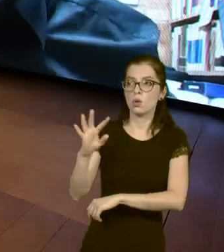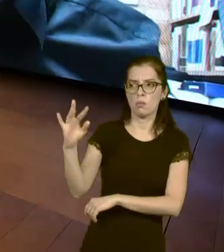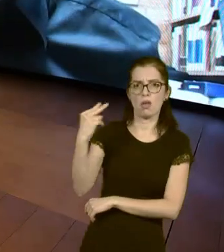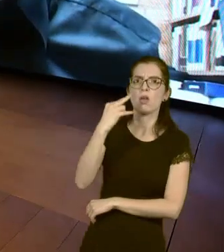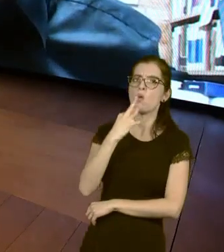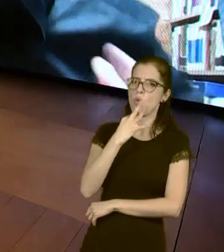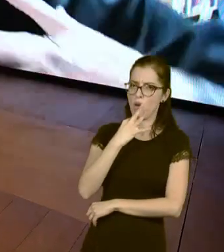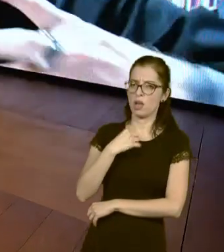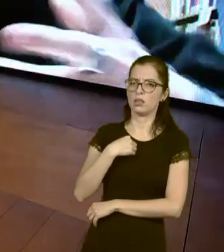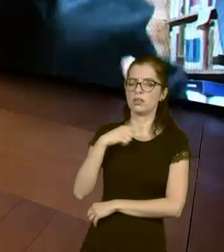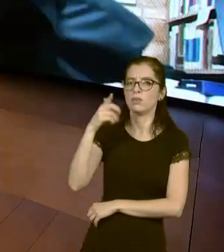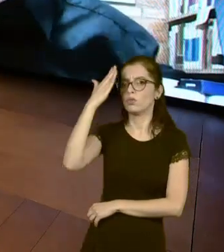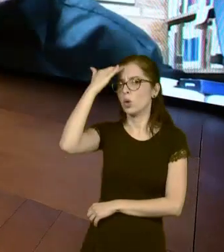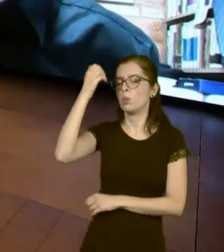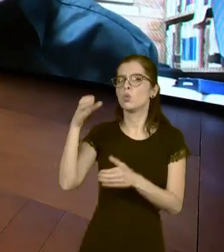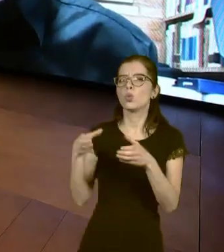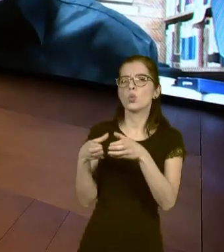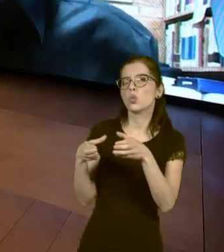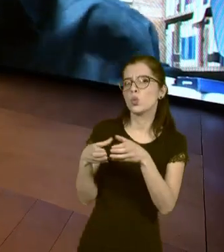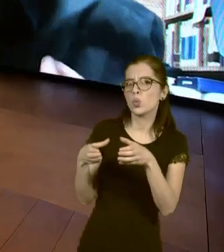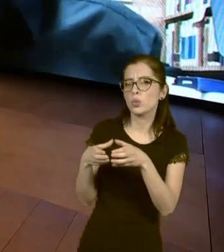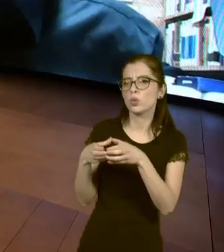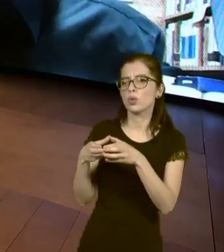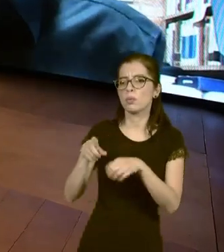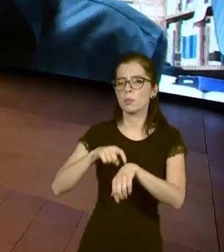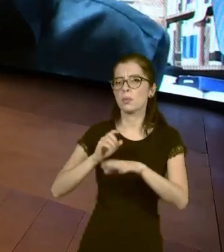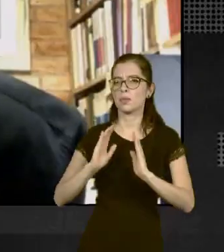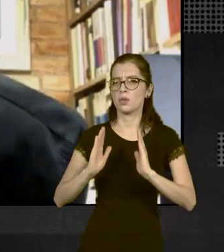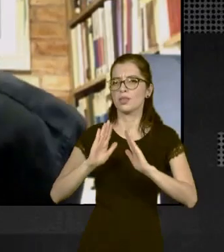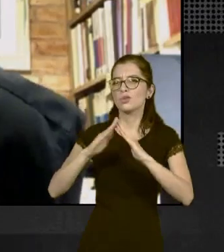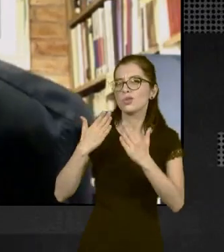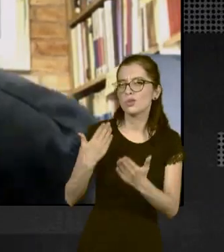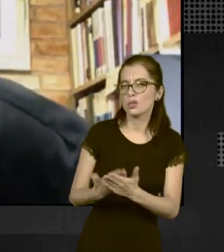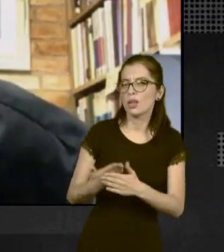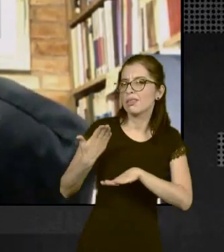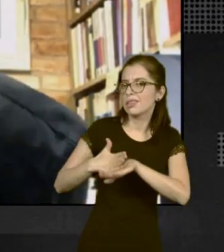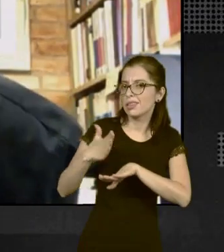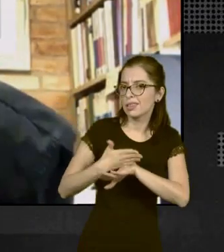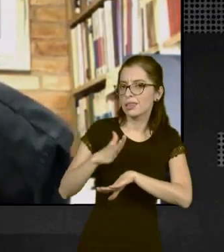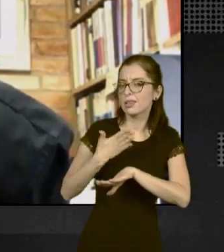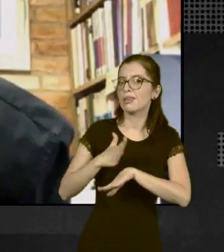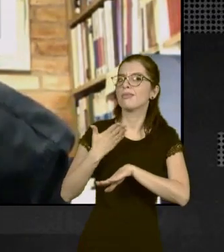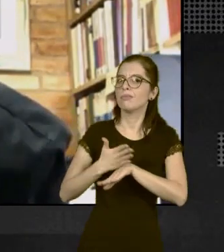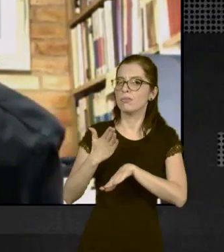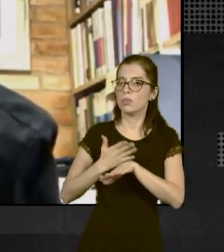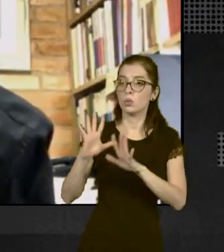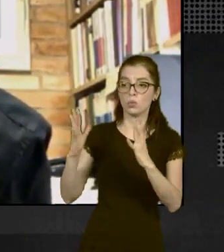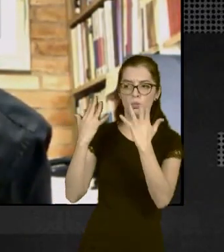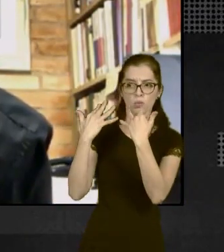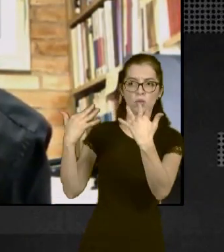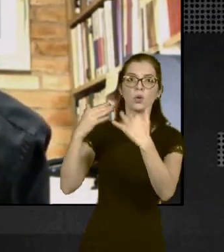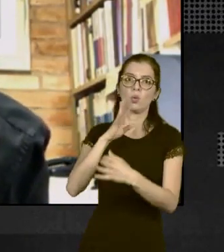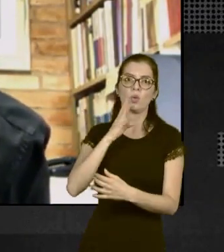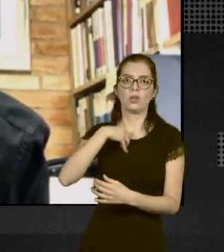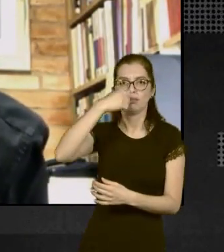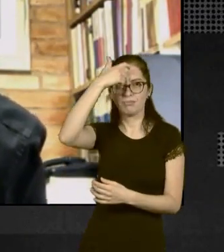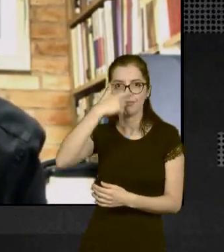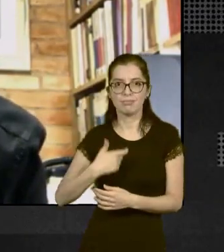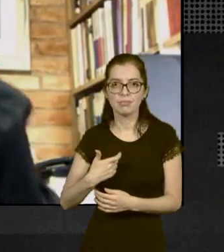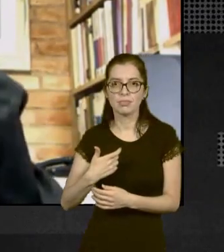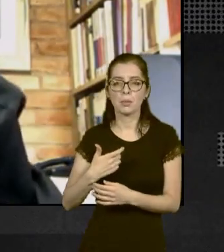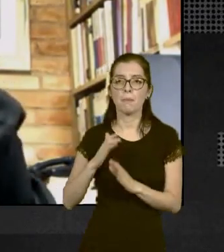famoso naquele momento ali, fazendo aquelas coisas. Eu fazia gente, eu pegava as peças boas aqui de São Paulo, eu convencia